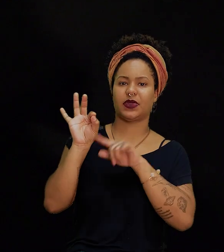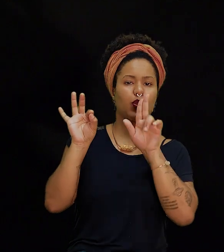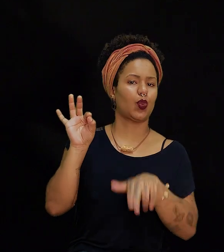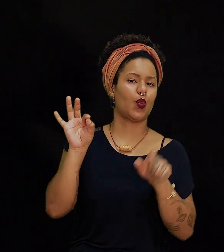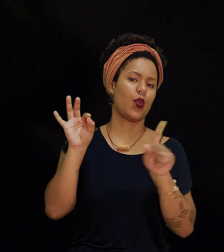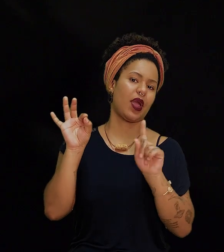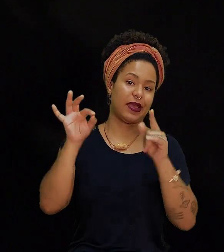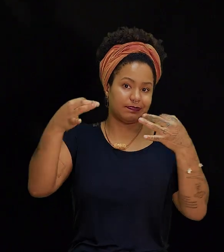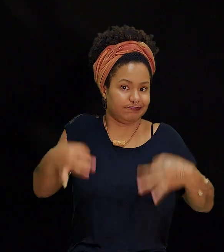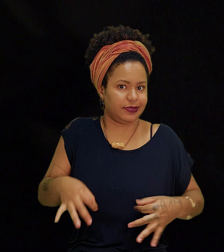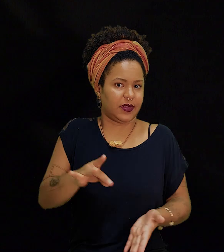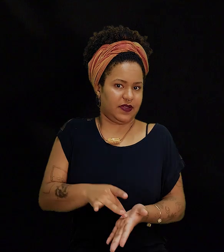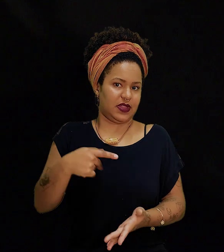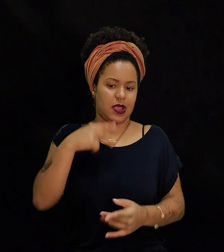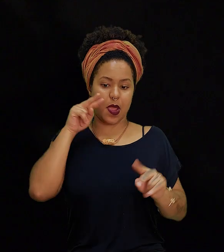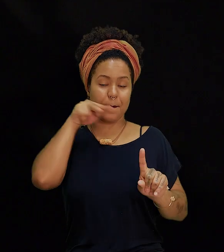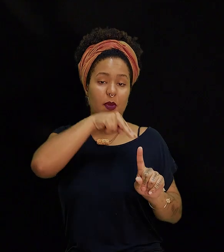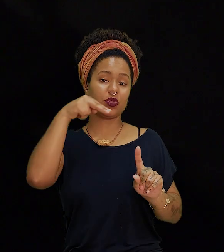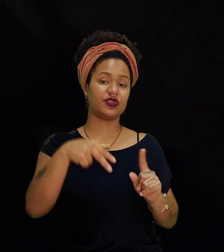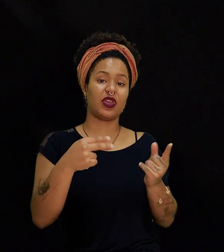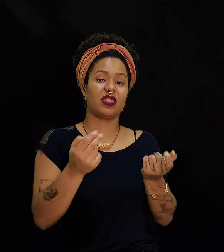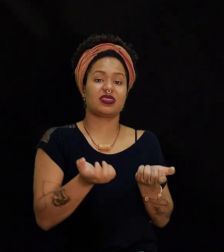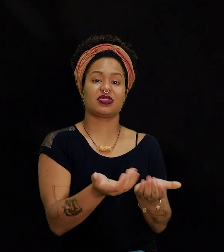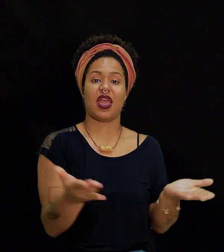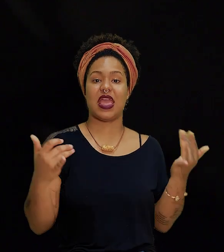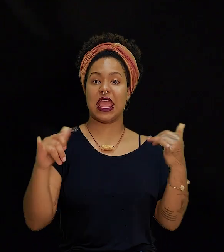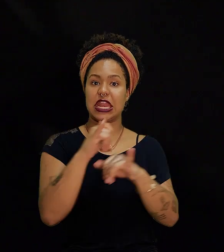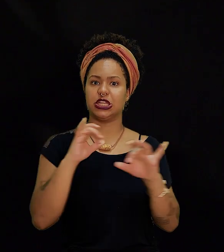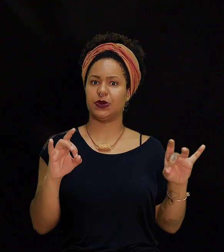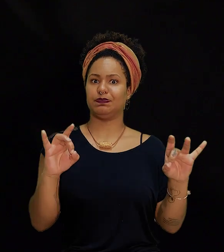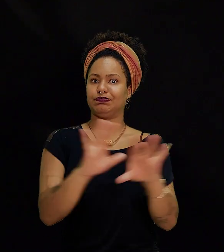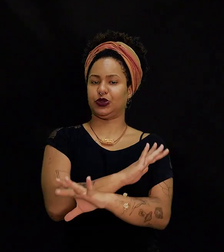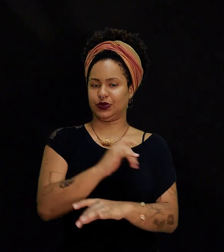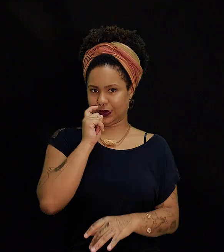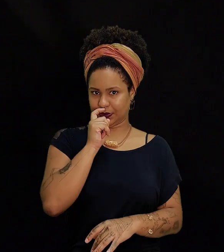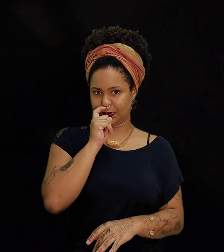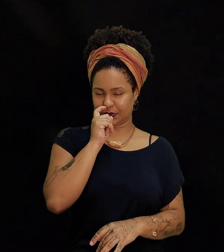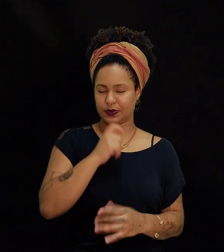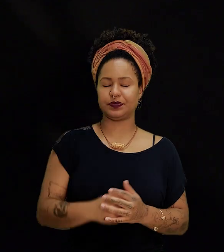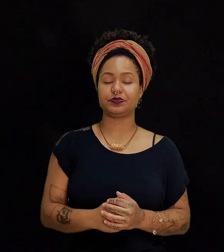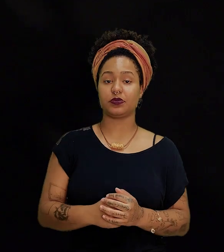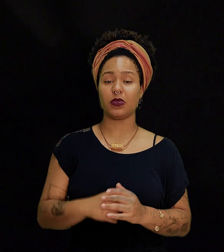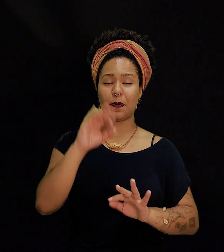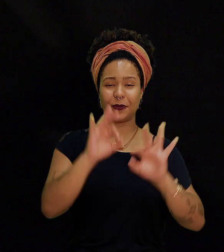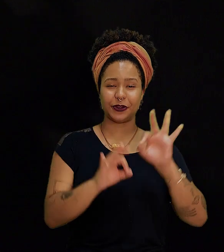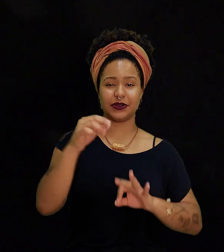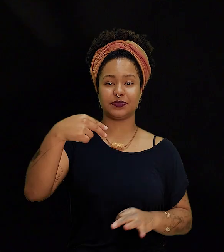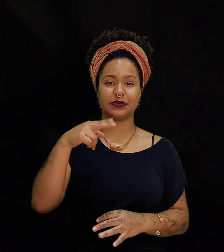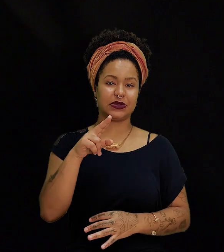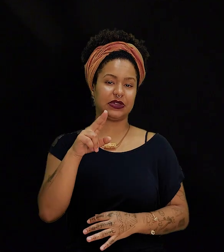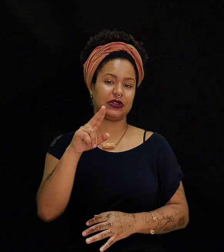alternativa real do ponto de vista de fornecer energia suficiente. Todos os programas